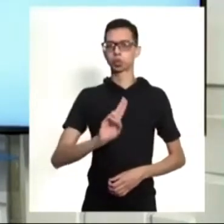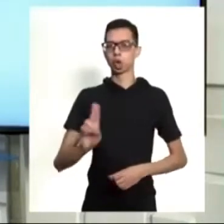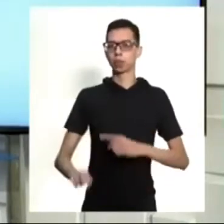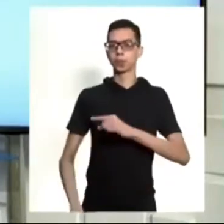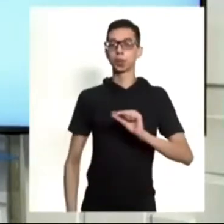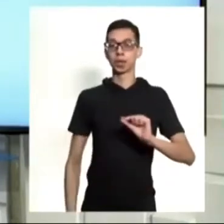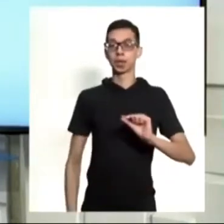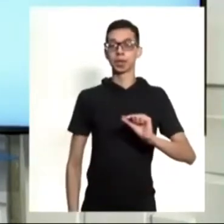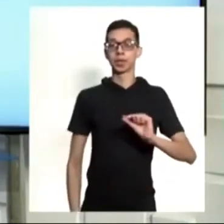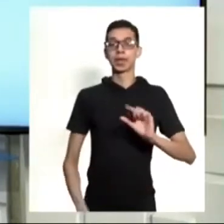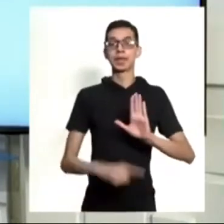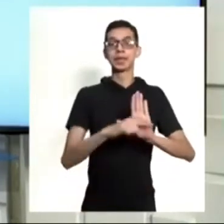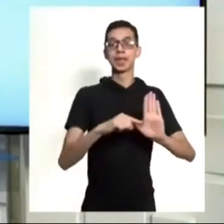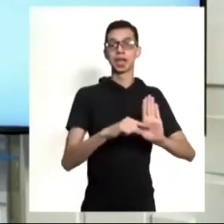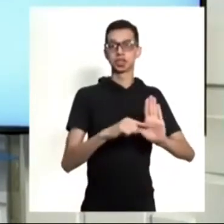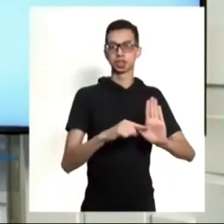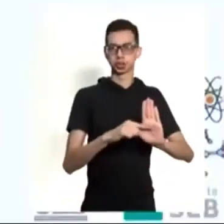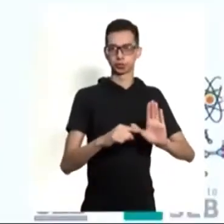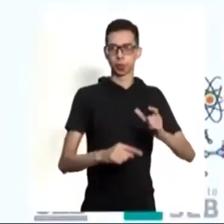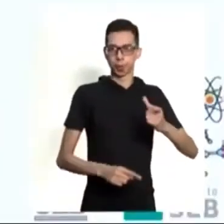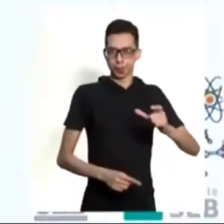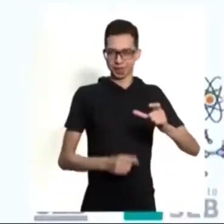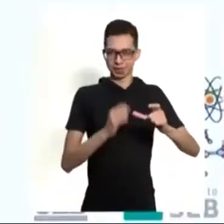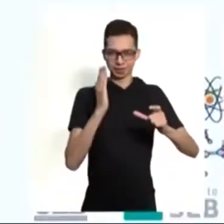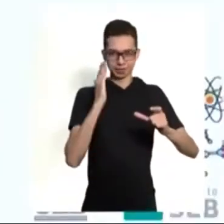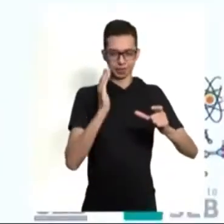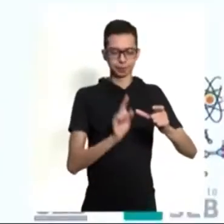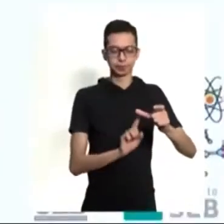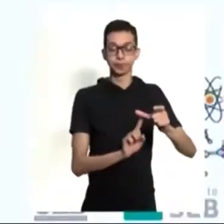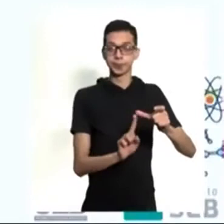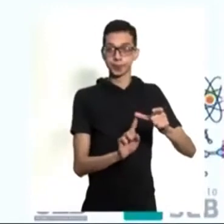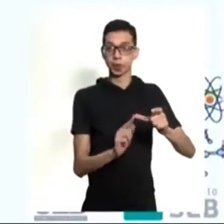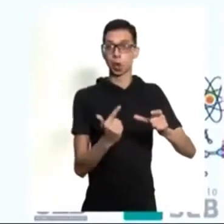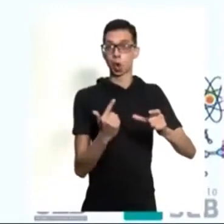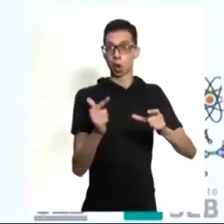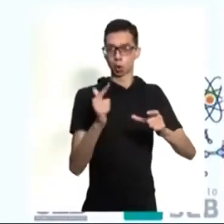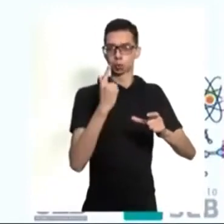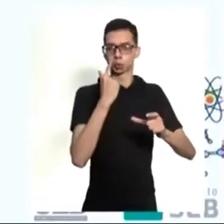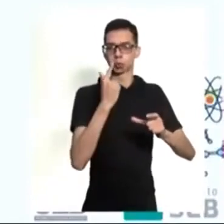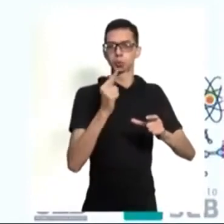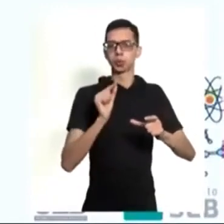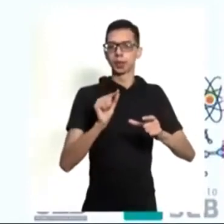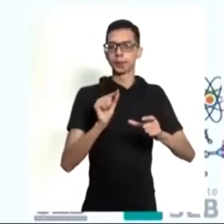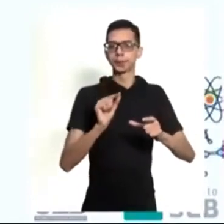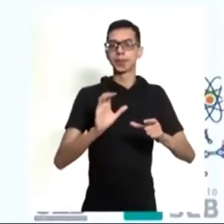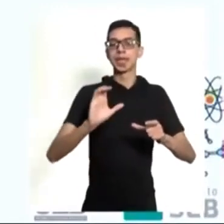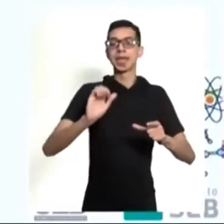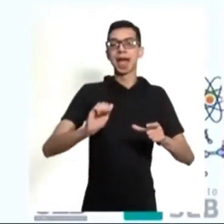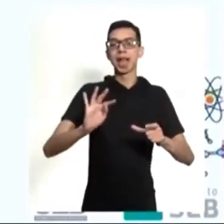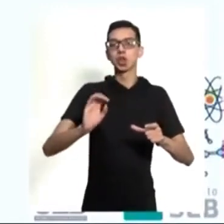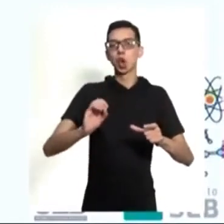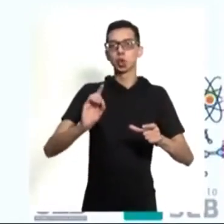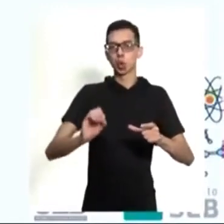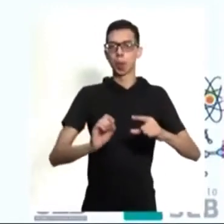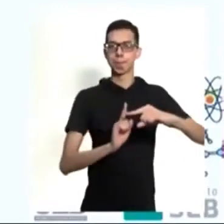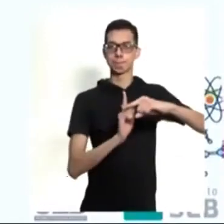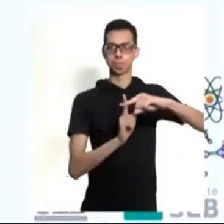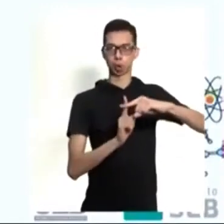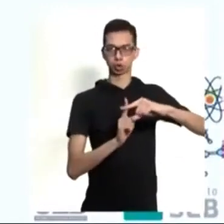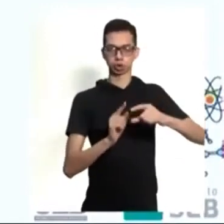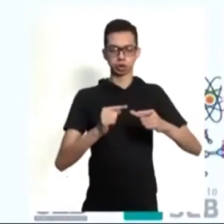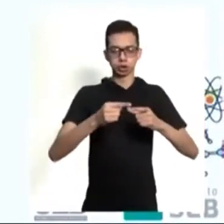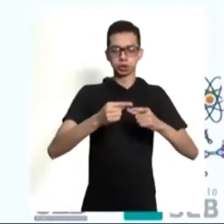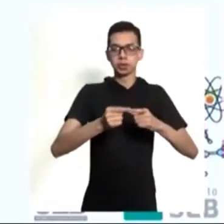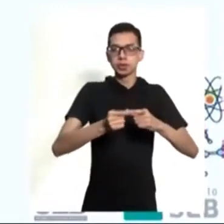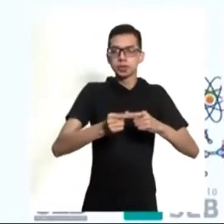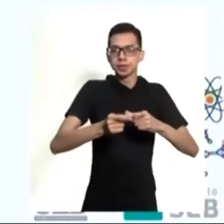pilha. Do outro lado, galerinha, que é o eletrodo de cobre, a barrinha de cobre, ele chamou de cátodo, né, que é o eletrodo positivo. Por quê?